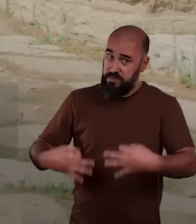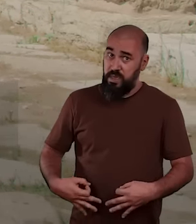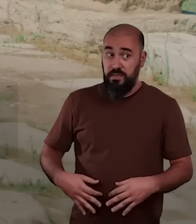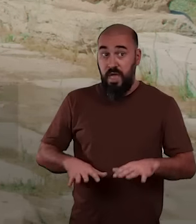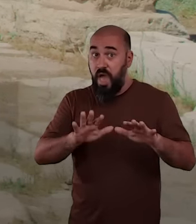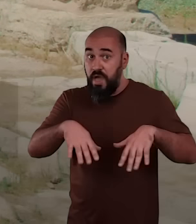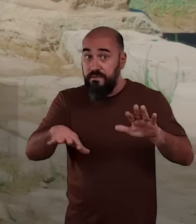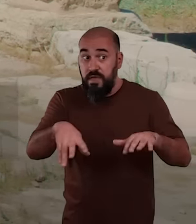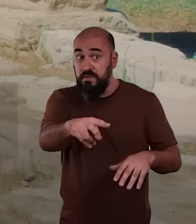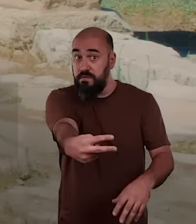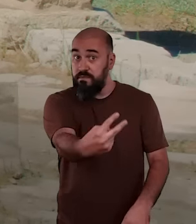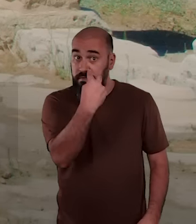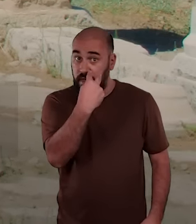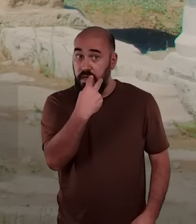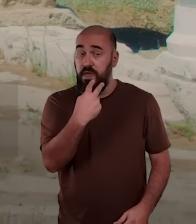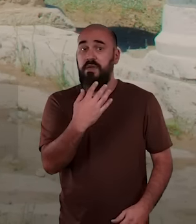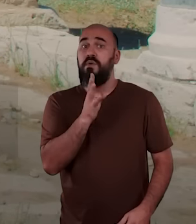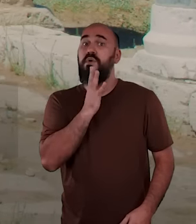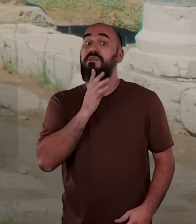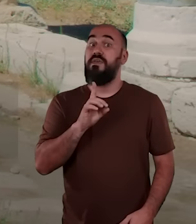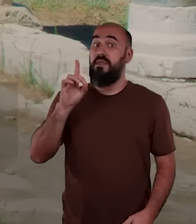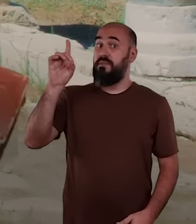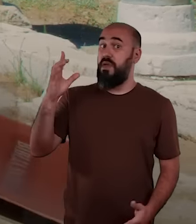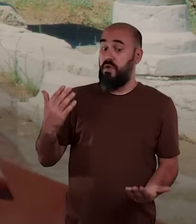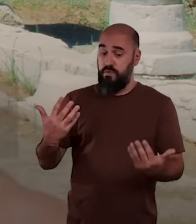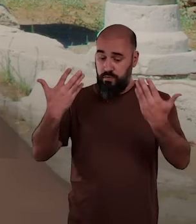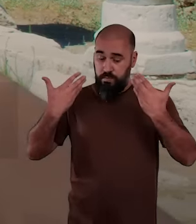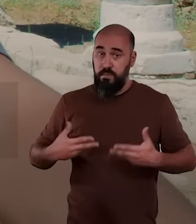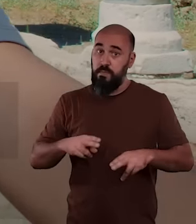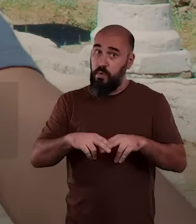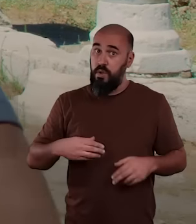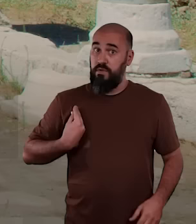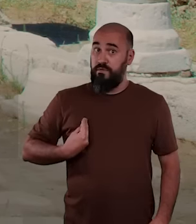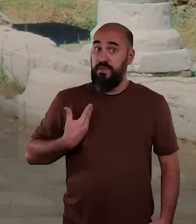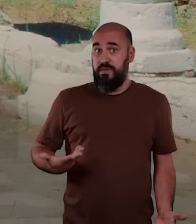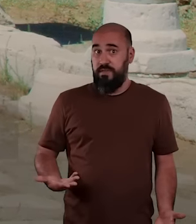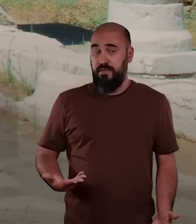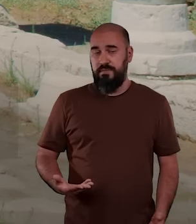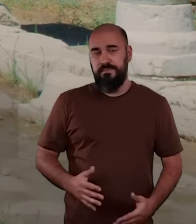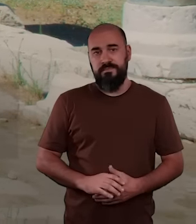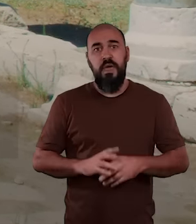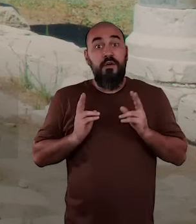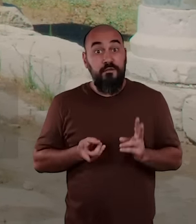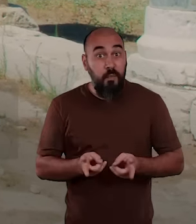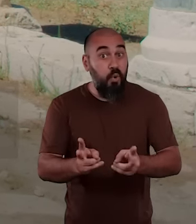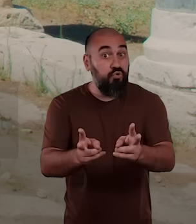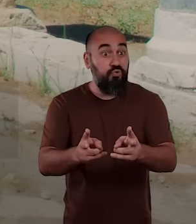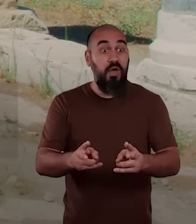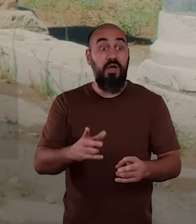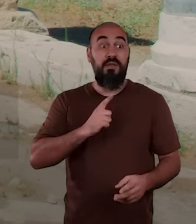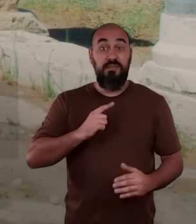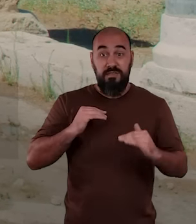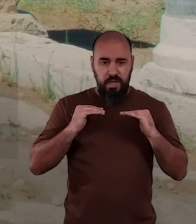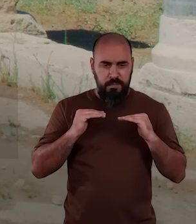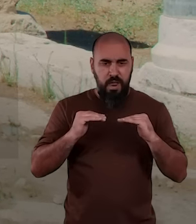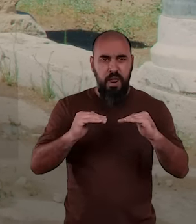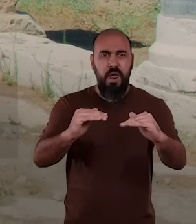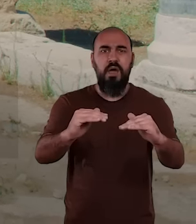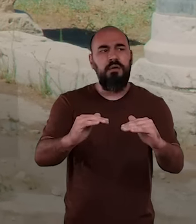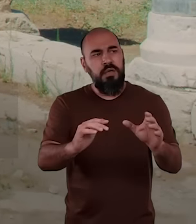que muita gente está lendo lá fora. Vou deixar minha Bíblia de volta aqui com a produção e vamos continuar, porque tem uma pedra ali na frente que tem